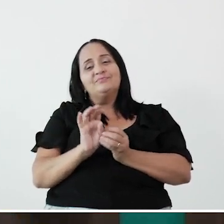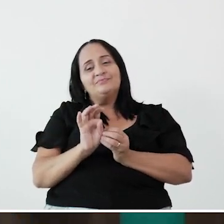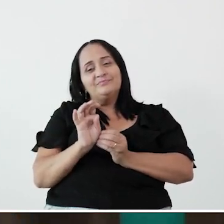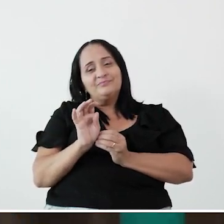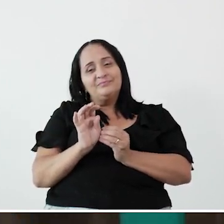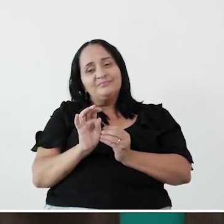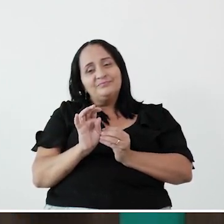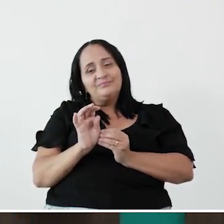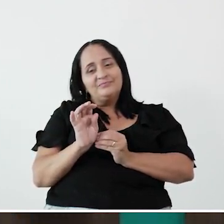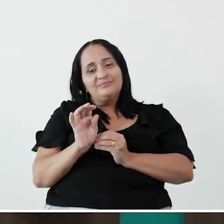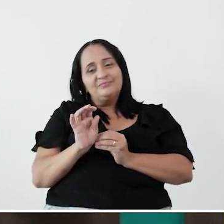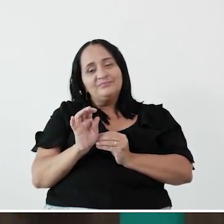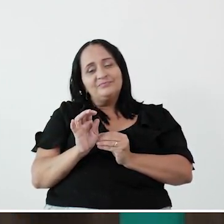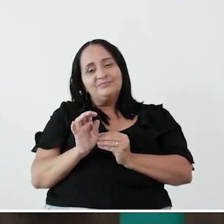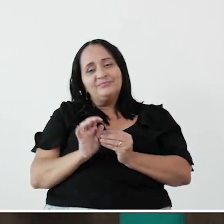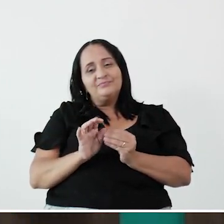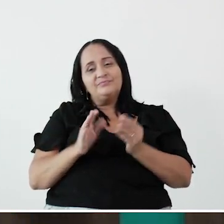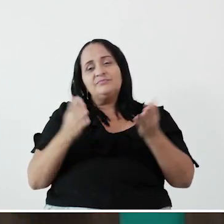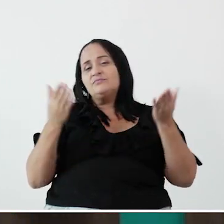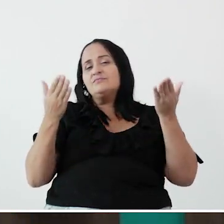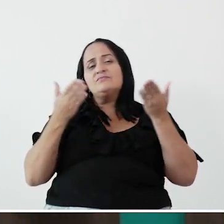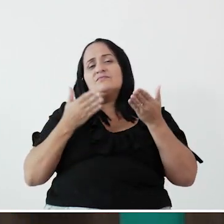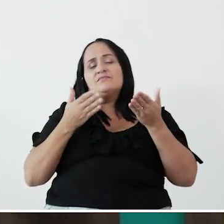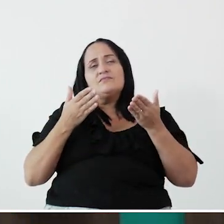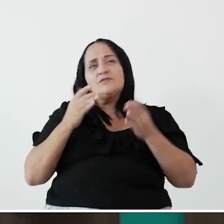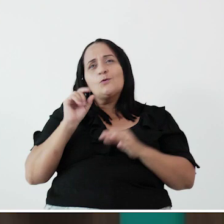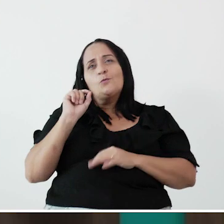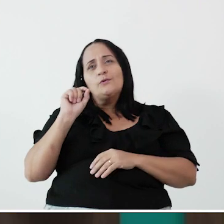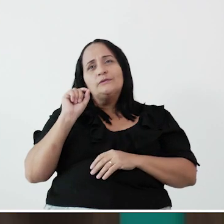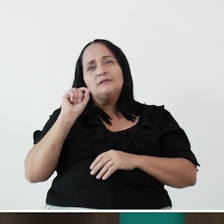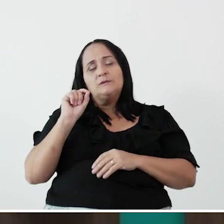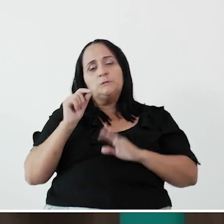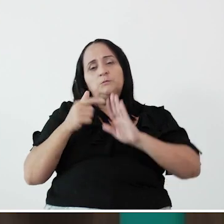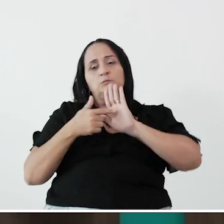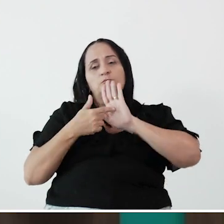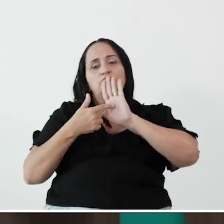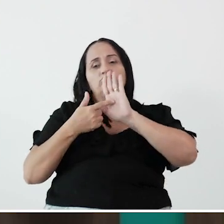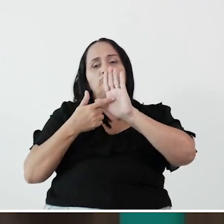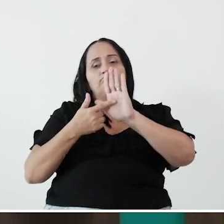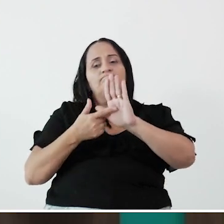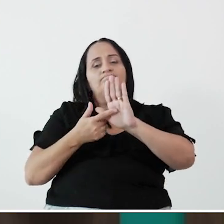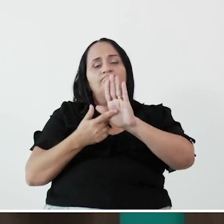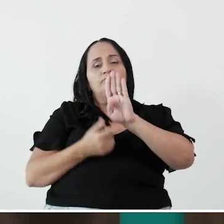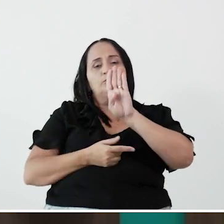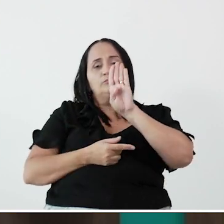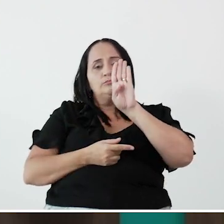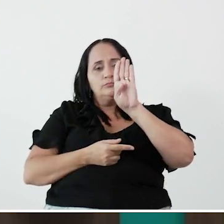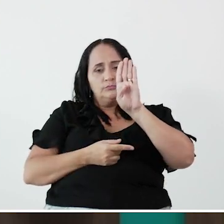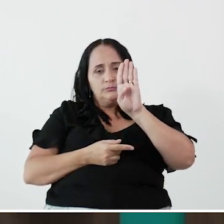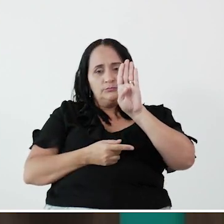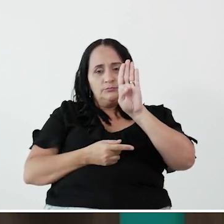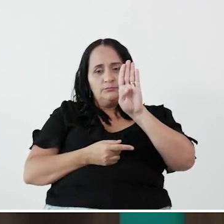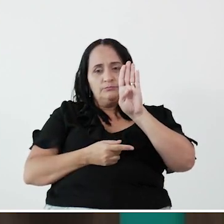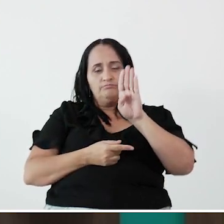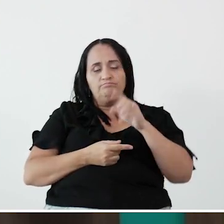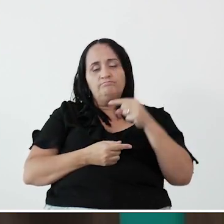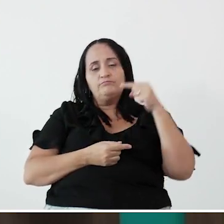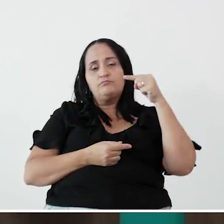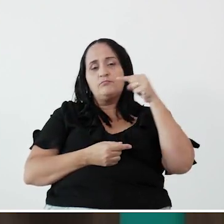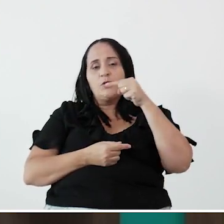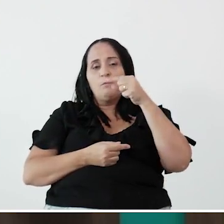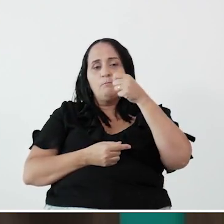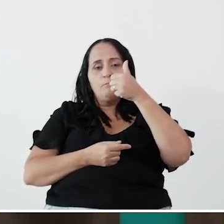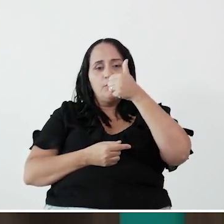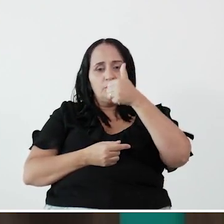reforçar? Supondo que eu tenho um ponto que eu vou chamar de meu ponto B, com coordenadas